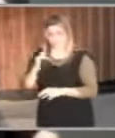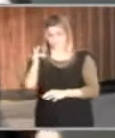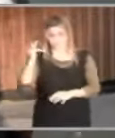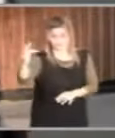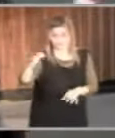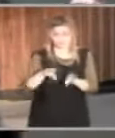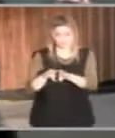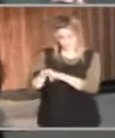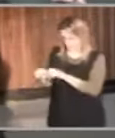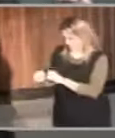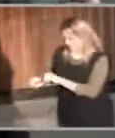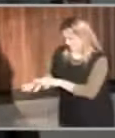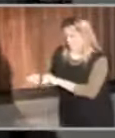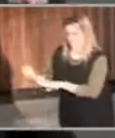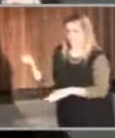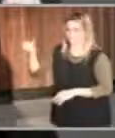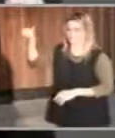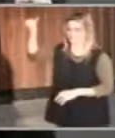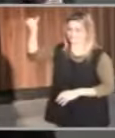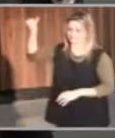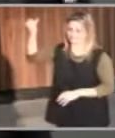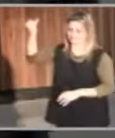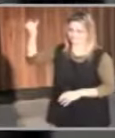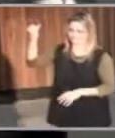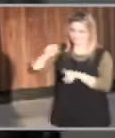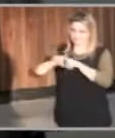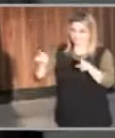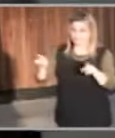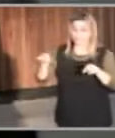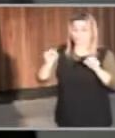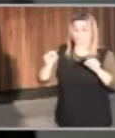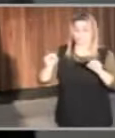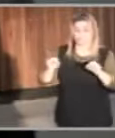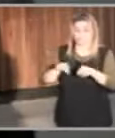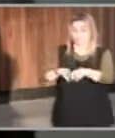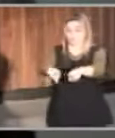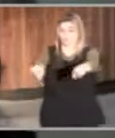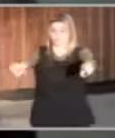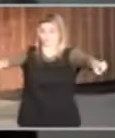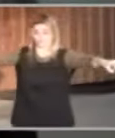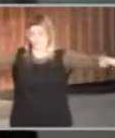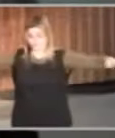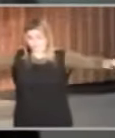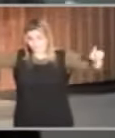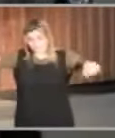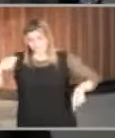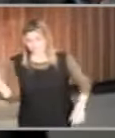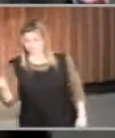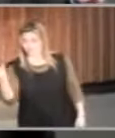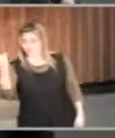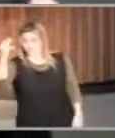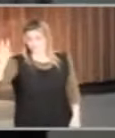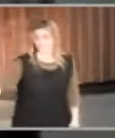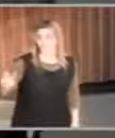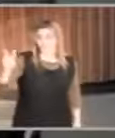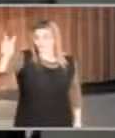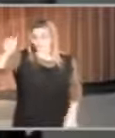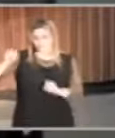porque depende a próxima geração depende desta geração depende desses valores